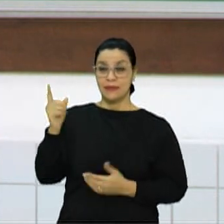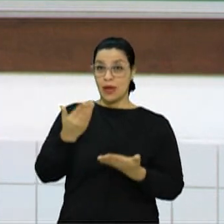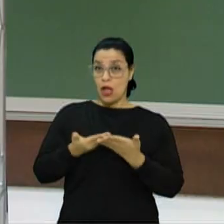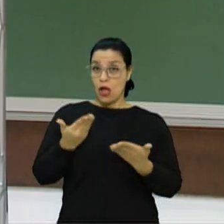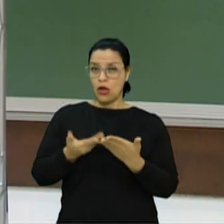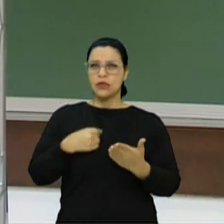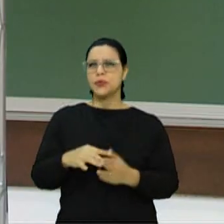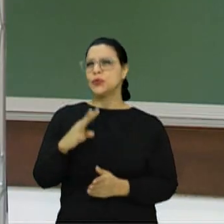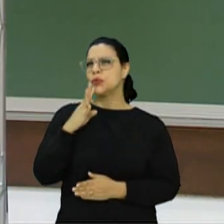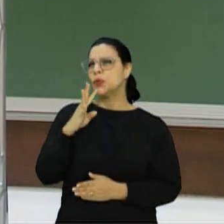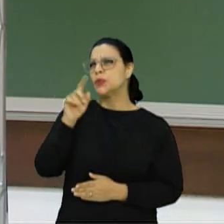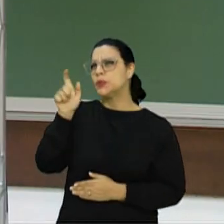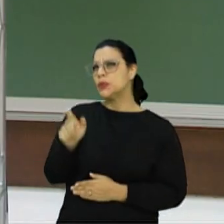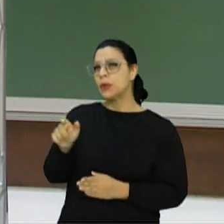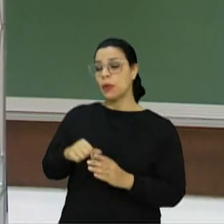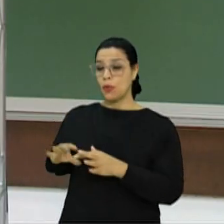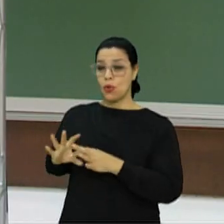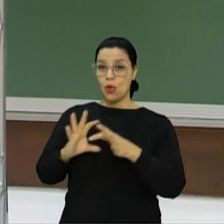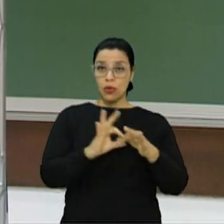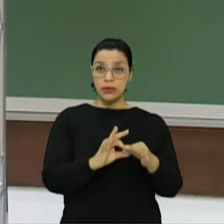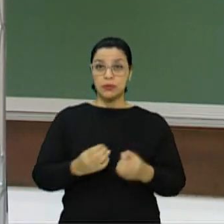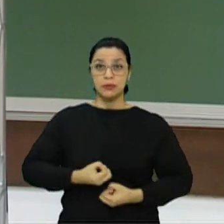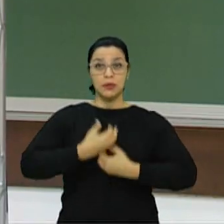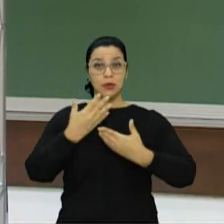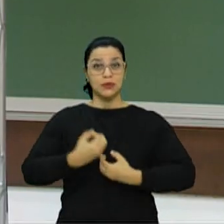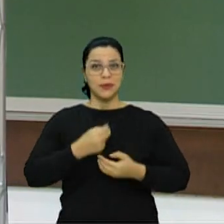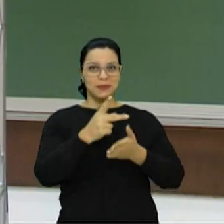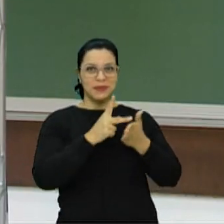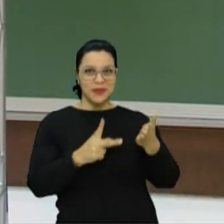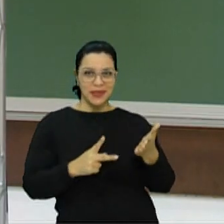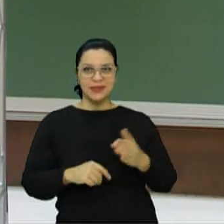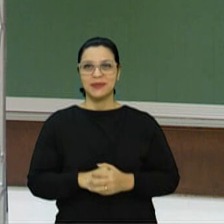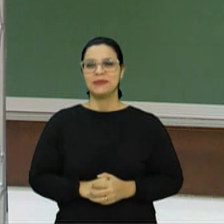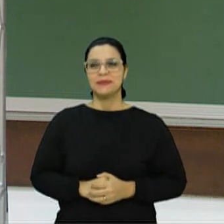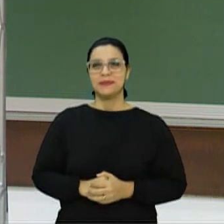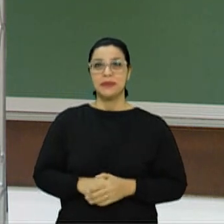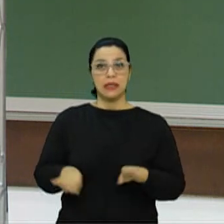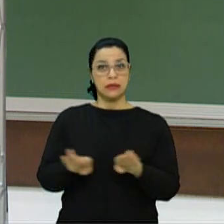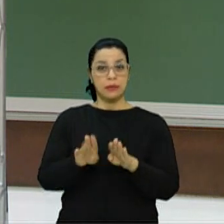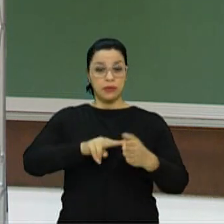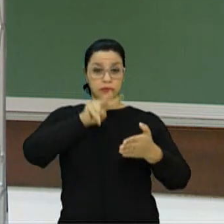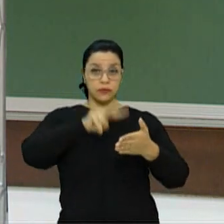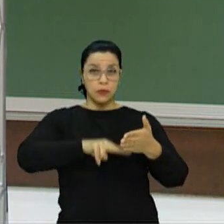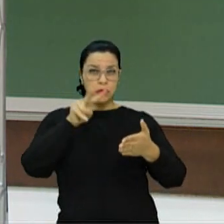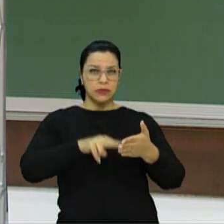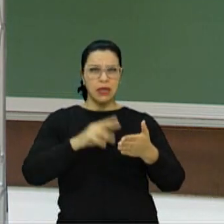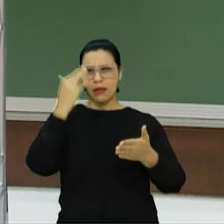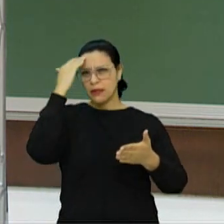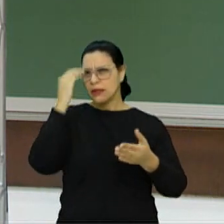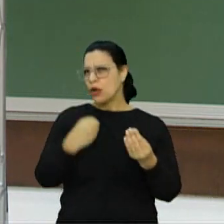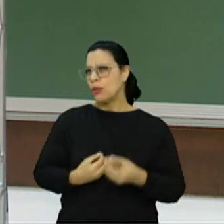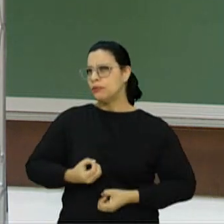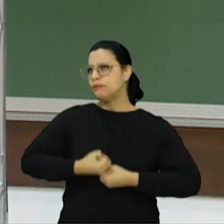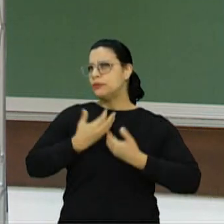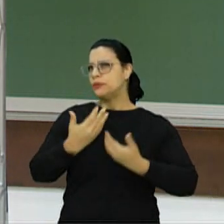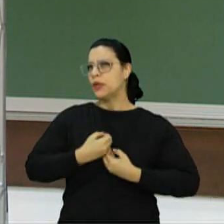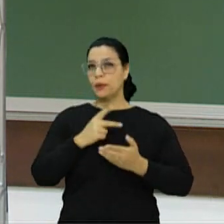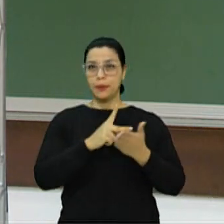Nesta aula nós conheceremos o contexto de produção poética, iremos ler e interpretar